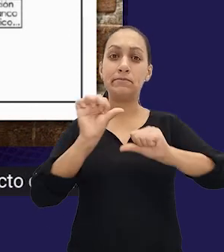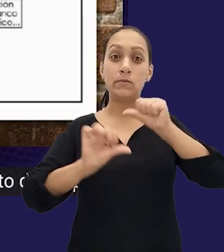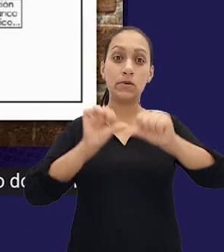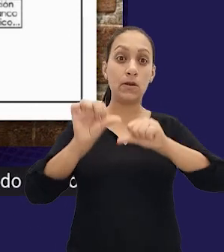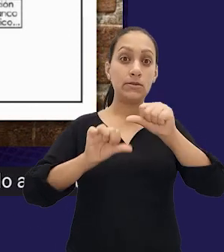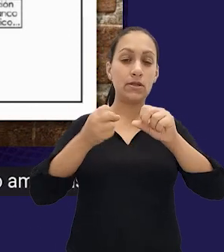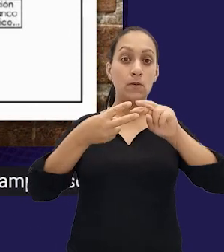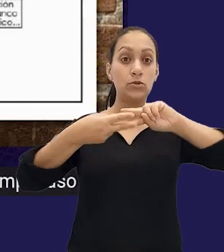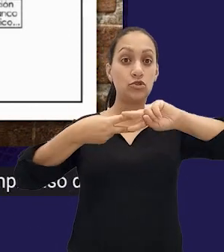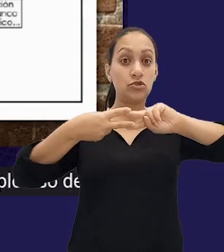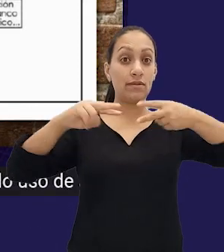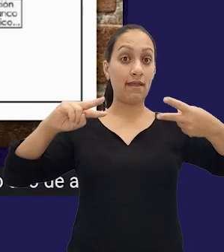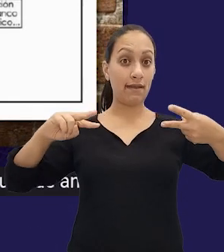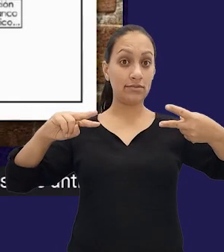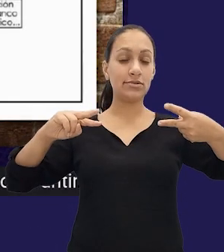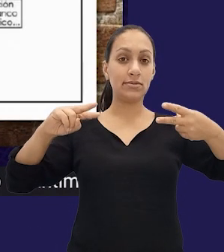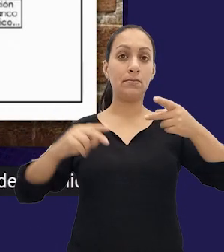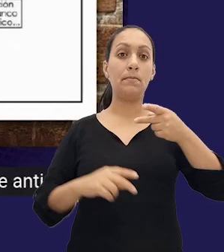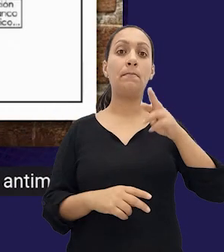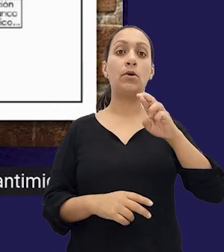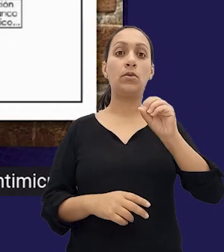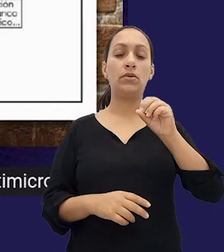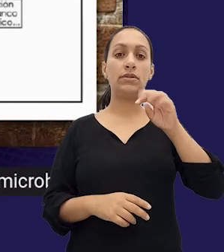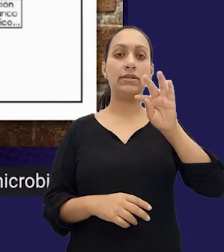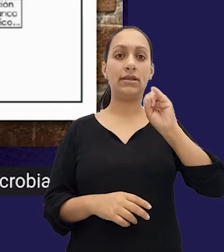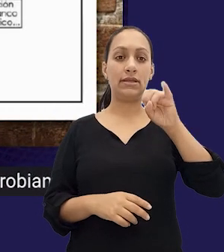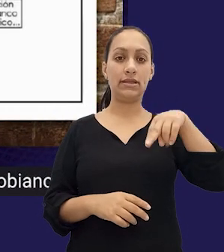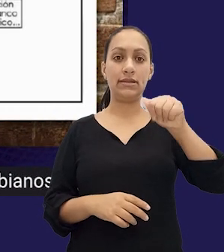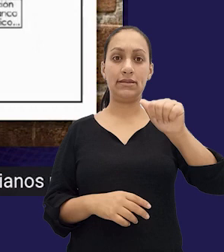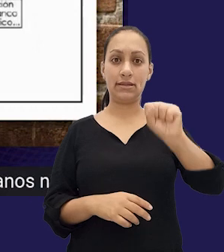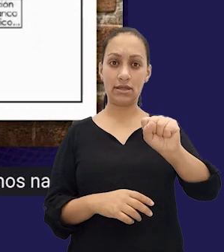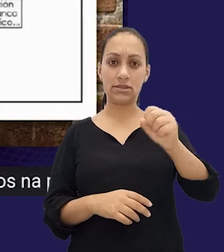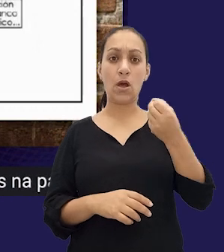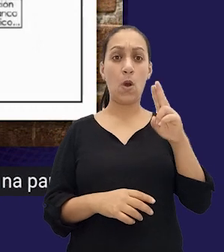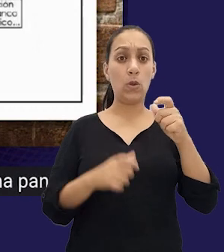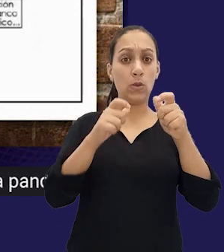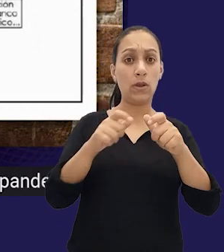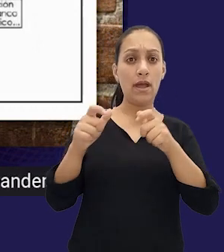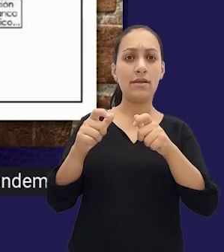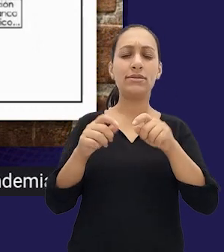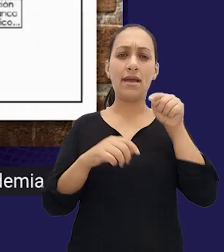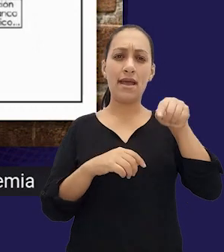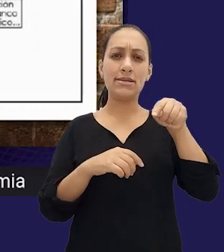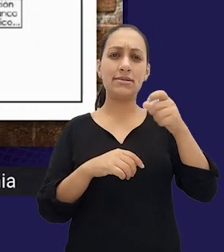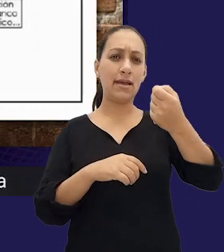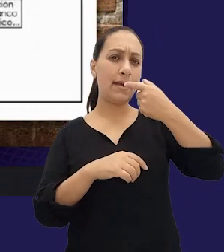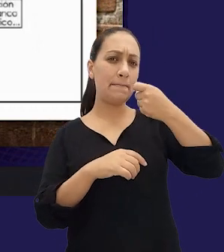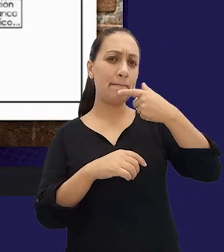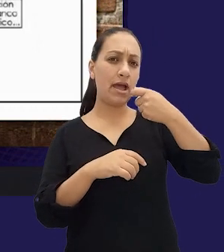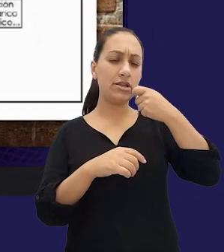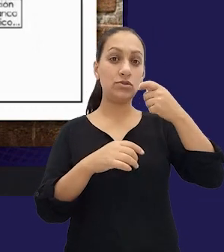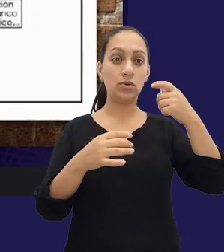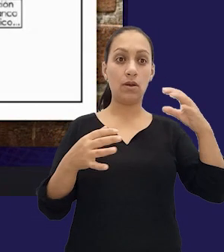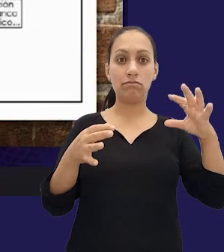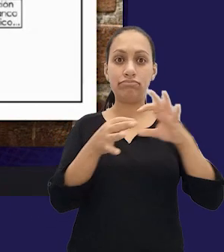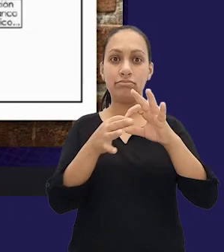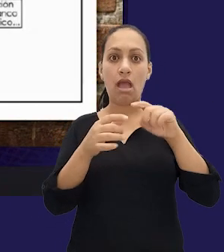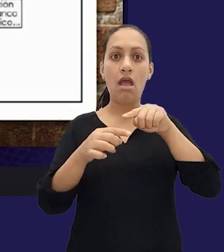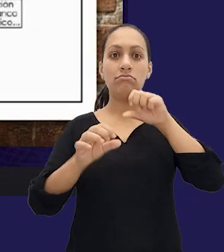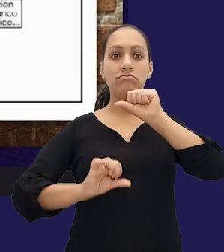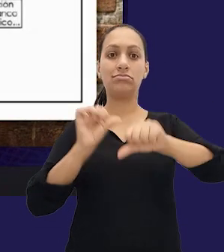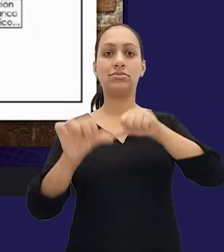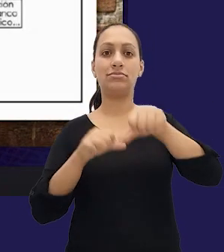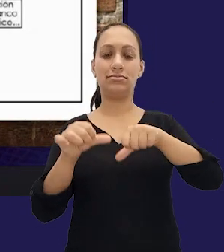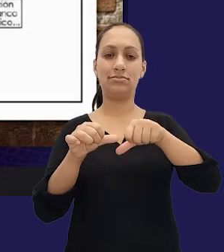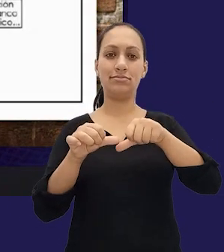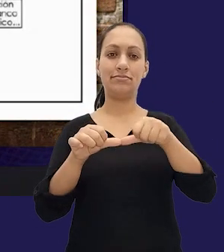genéticas, proteínas ou locais aonde esta droga antimicrobiana se ligaria, esses locais são alterados.